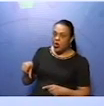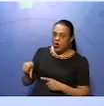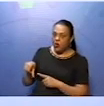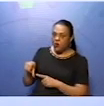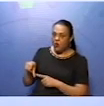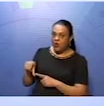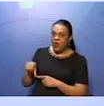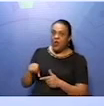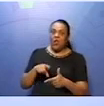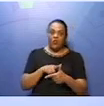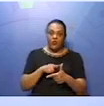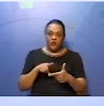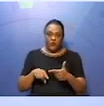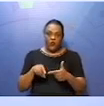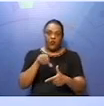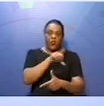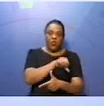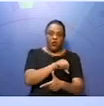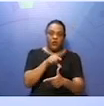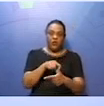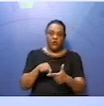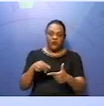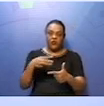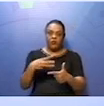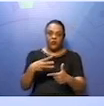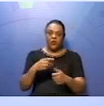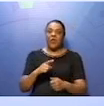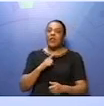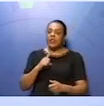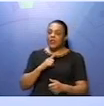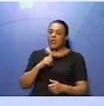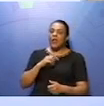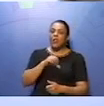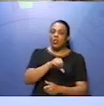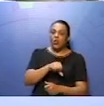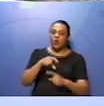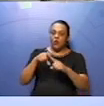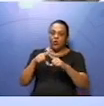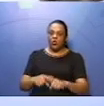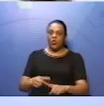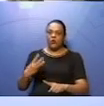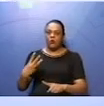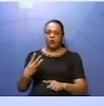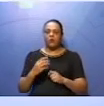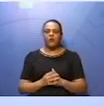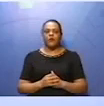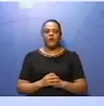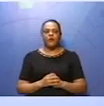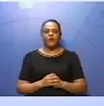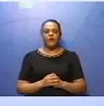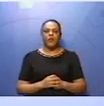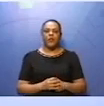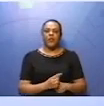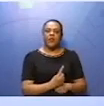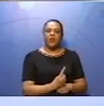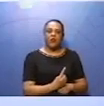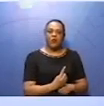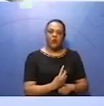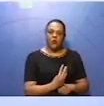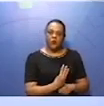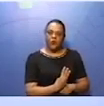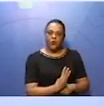9 é divisível por 3. Ele está na tabuada do 3. Se isso acontece, o